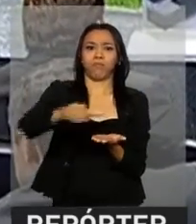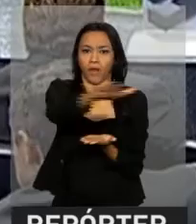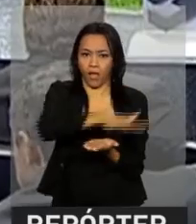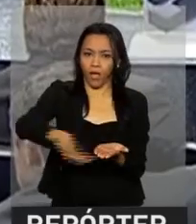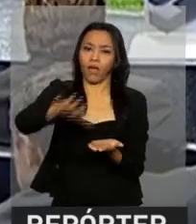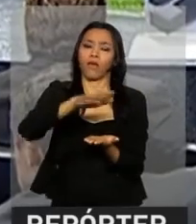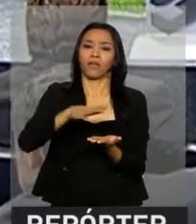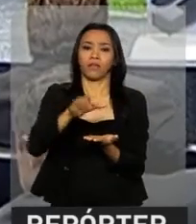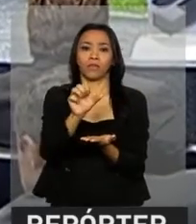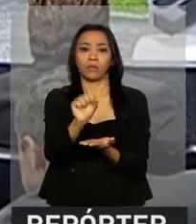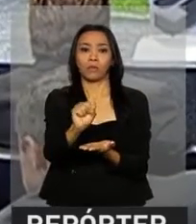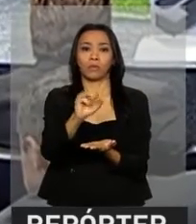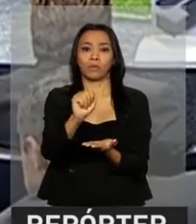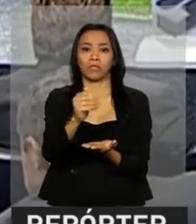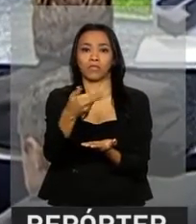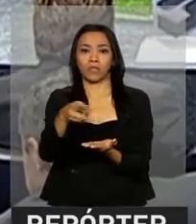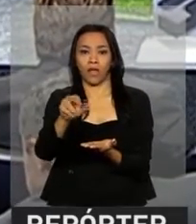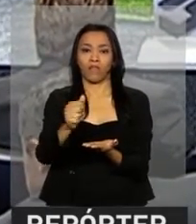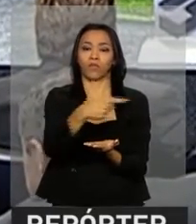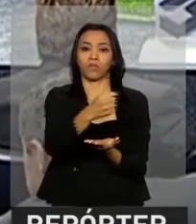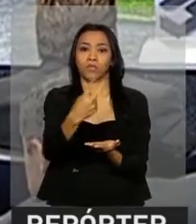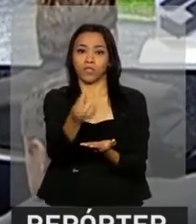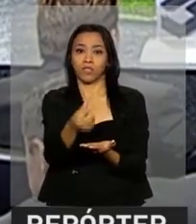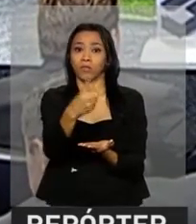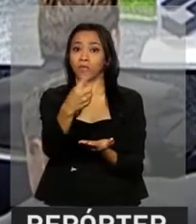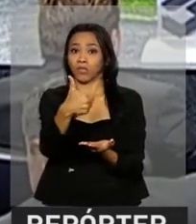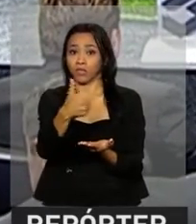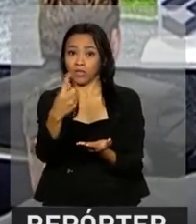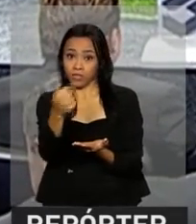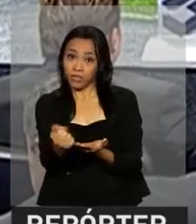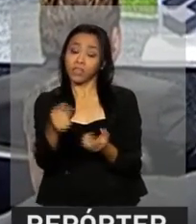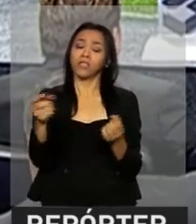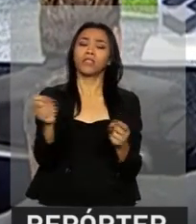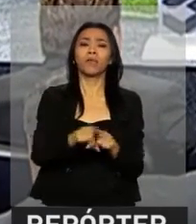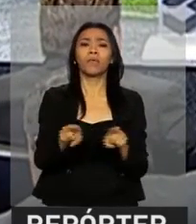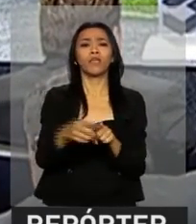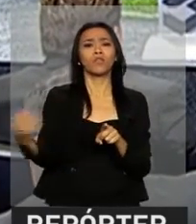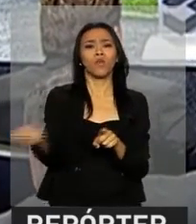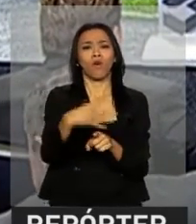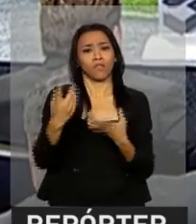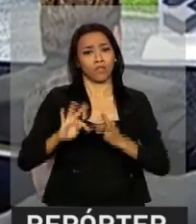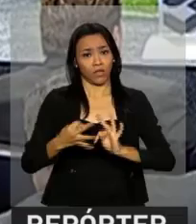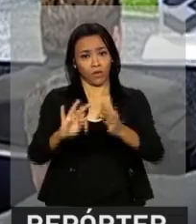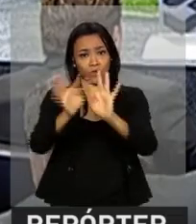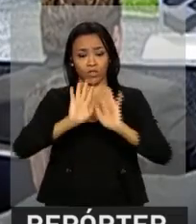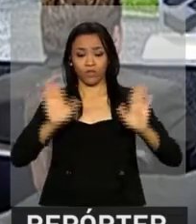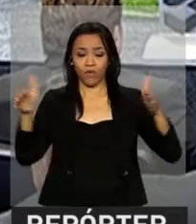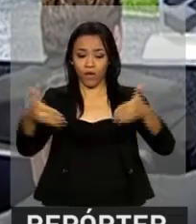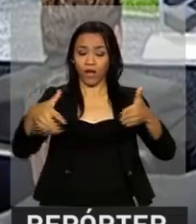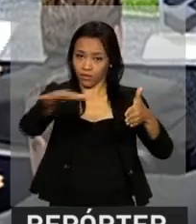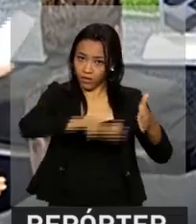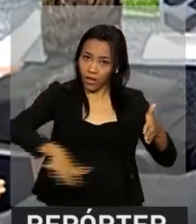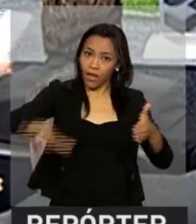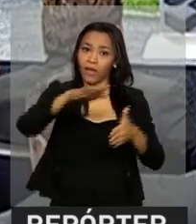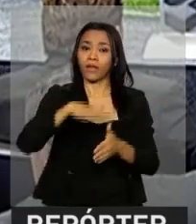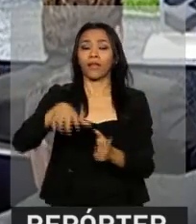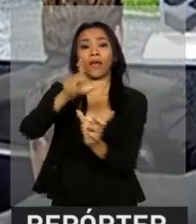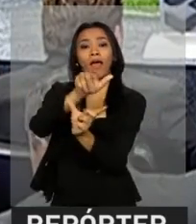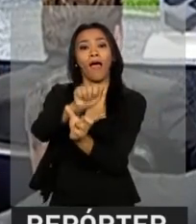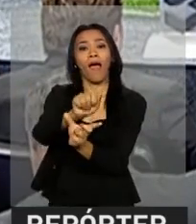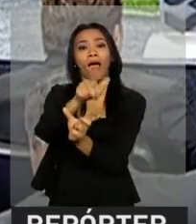2016-2017 e também novidades com relação a produtos e inovações tecnológicas relacionadas ao agronegócio. Daniele, o Banco do